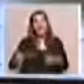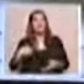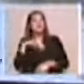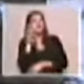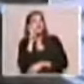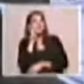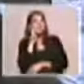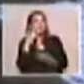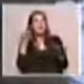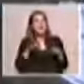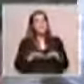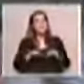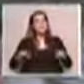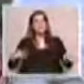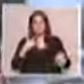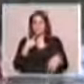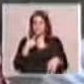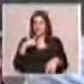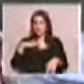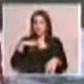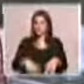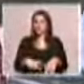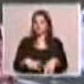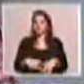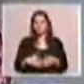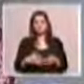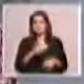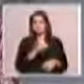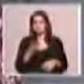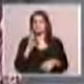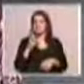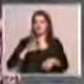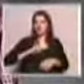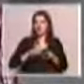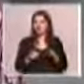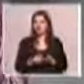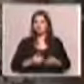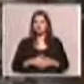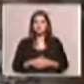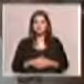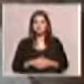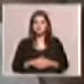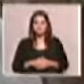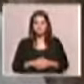passeio por uma mesa farta portuguesa com meia dúzia de excelentes queijos.